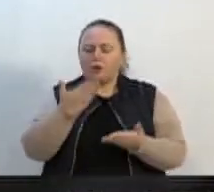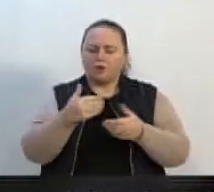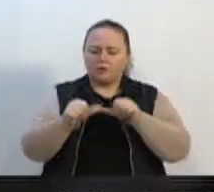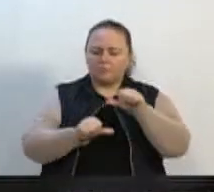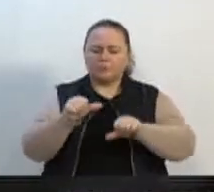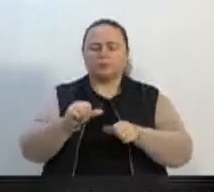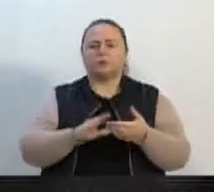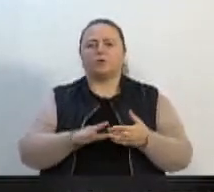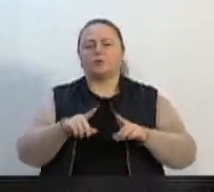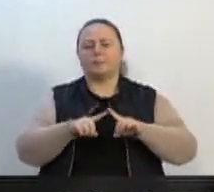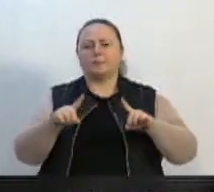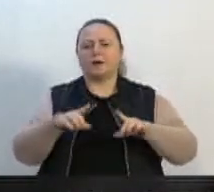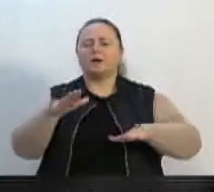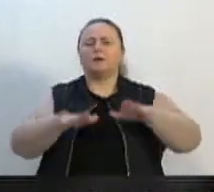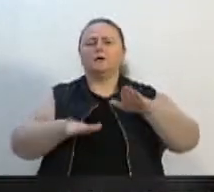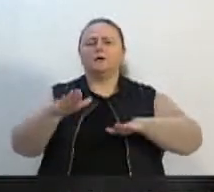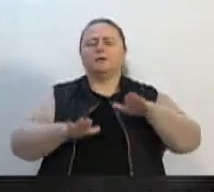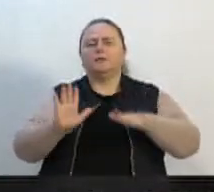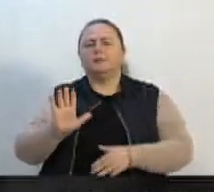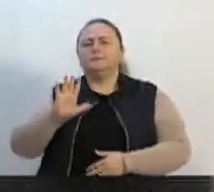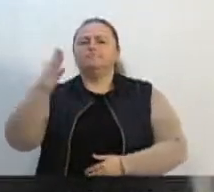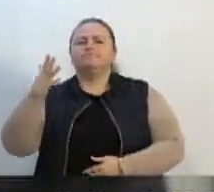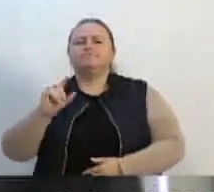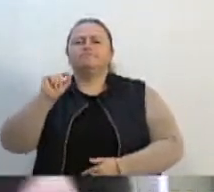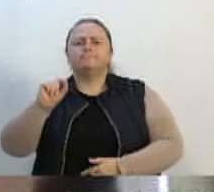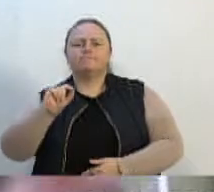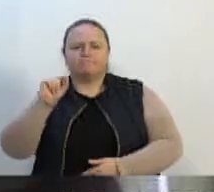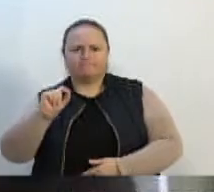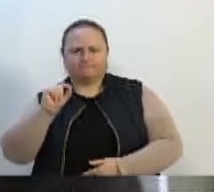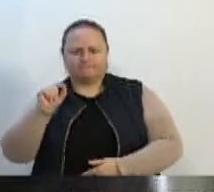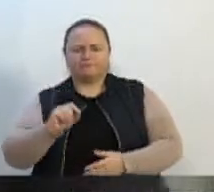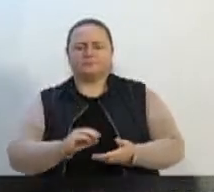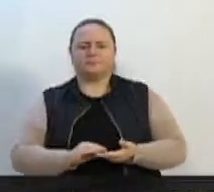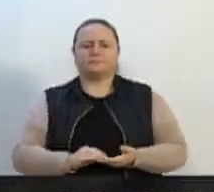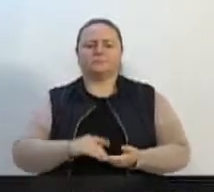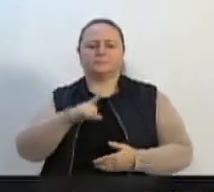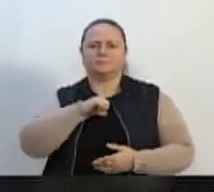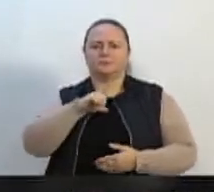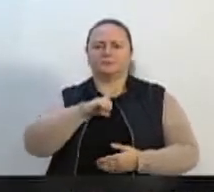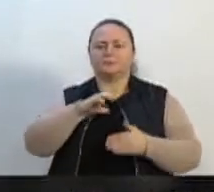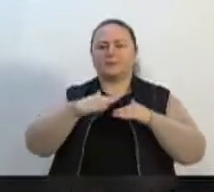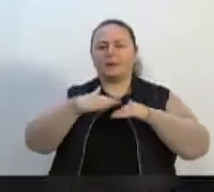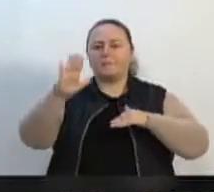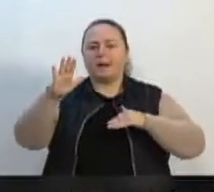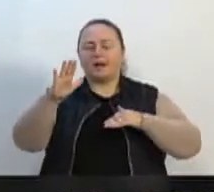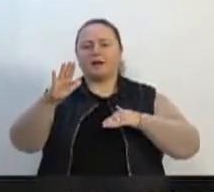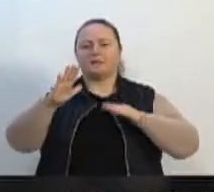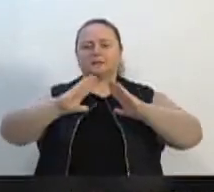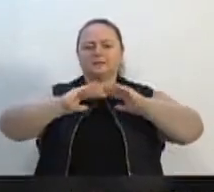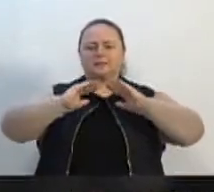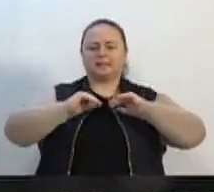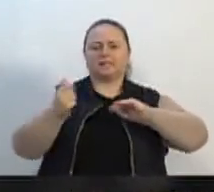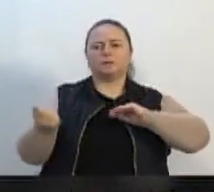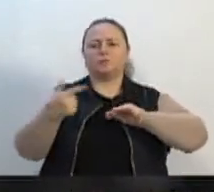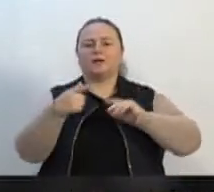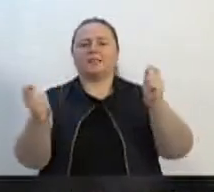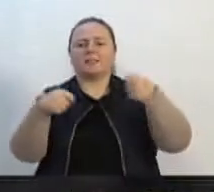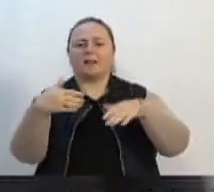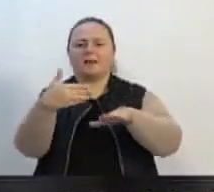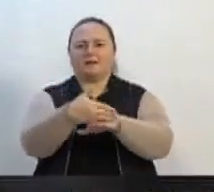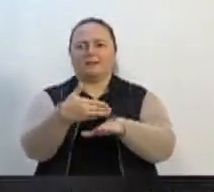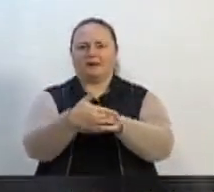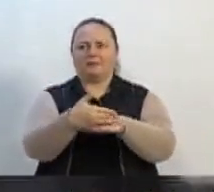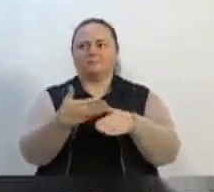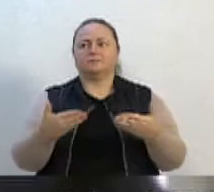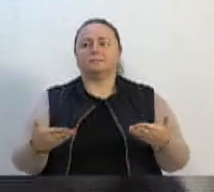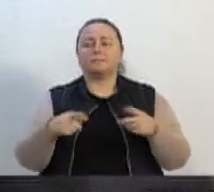mas muitas vezes o que acontece? A demanda é muito maior do que a capacidade de atendimento. Isso, a gente tem que lembrar que a gente está com dificuldades em